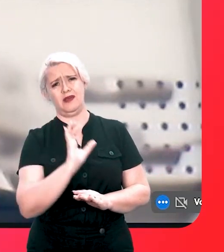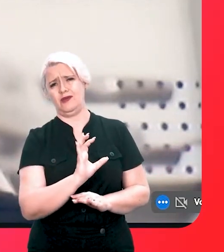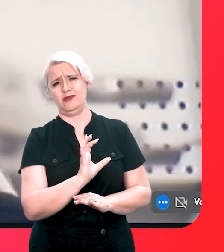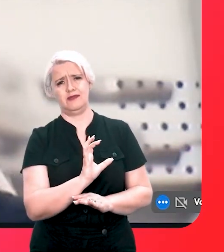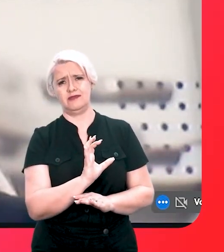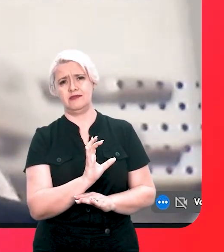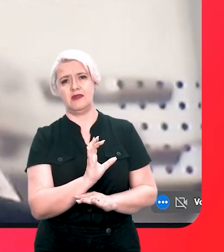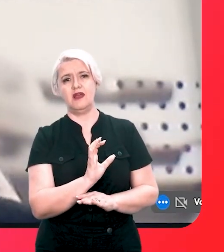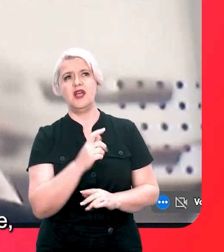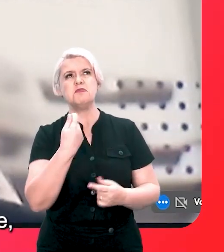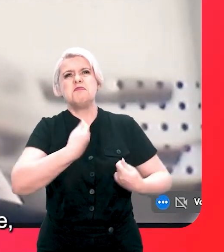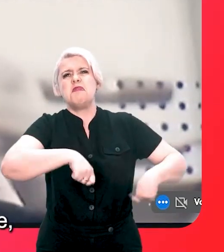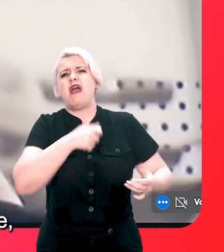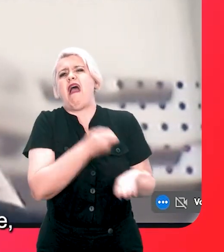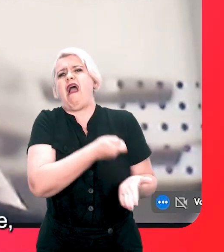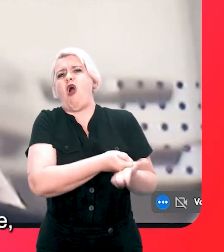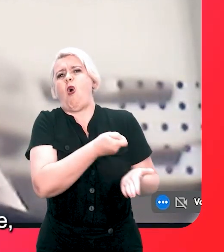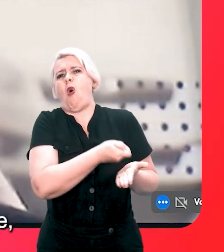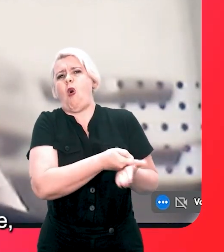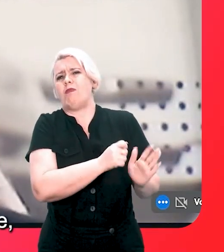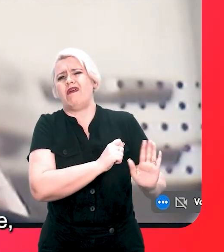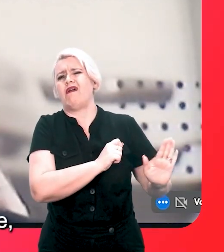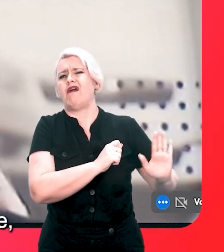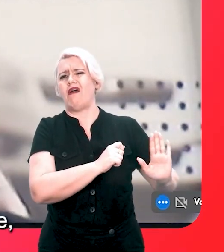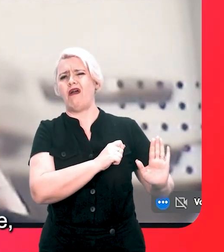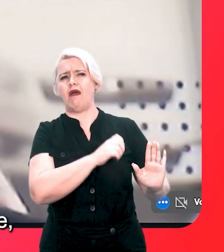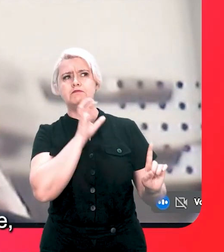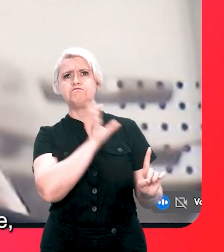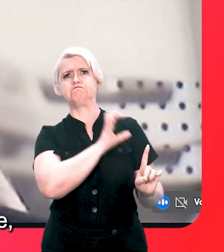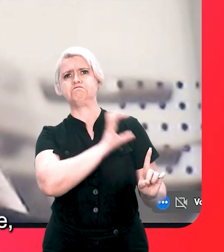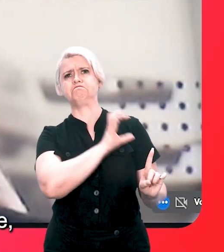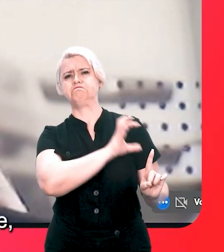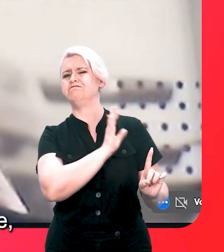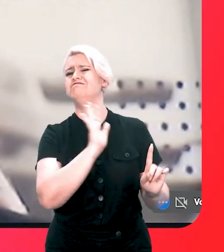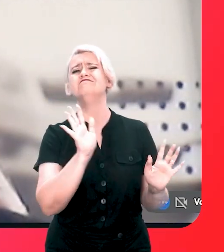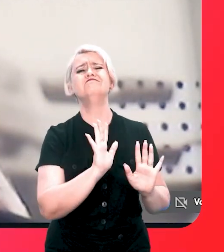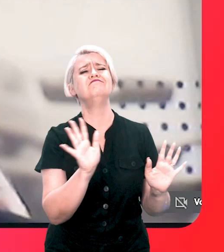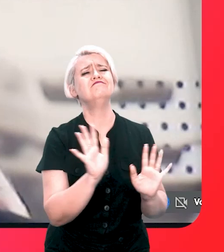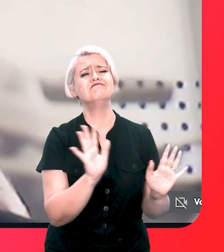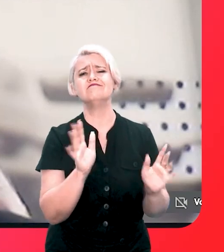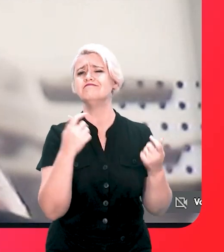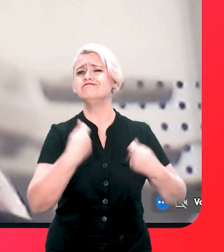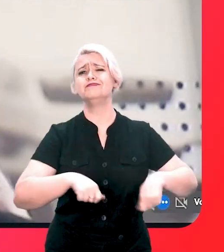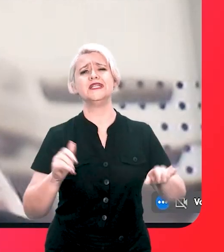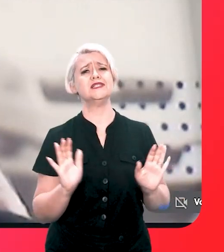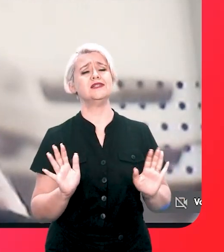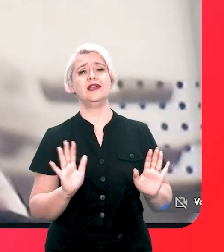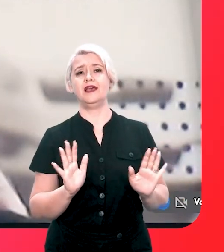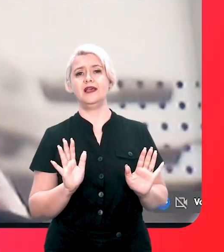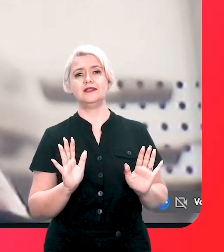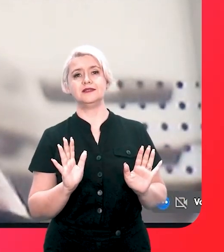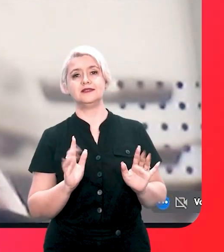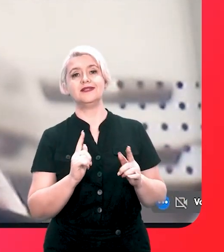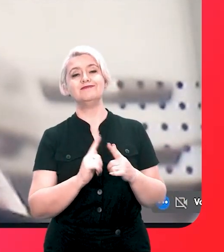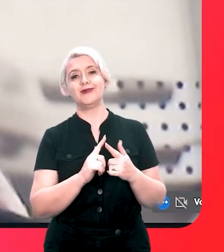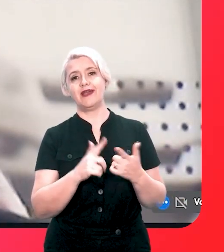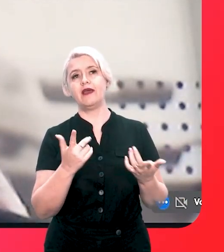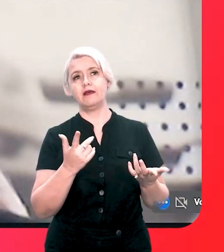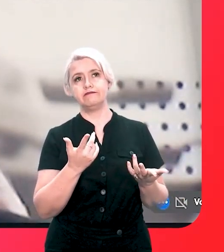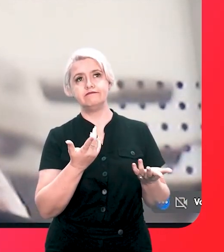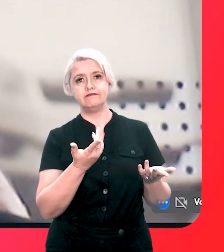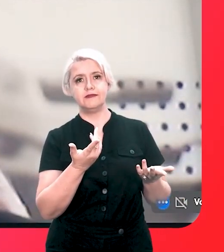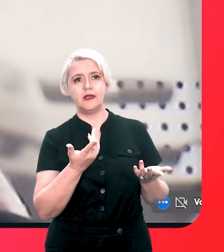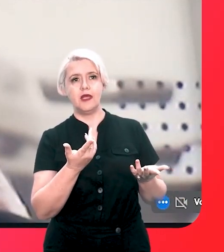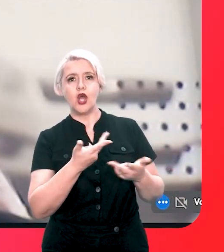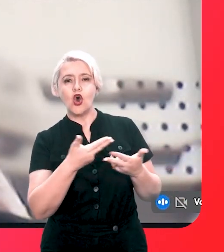não vamos exigir, não vamos colocar um peso em cima dele, né? Diferente daquele que vai deixar ele